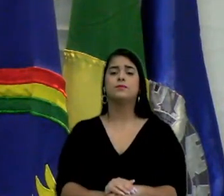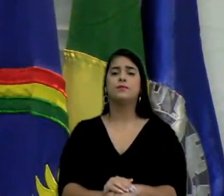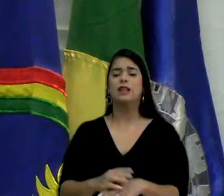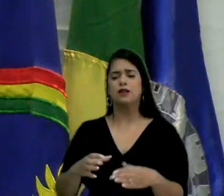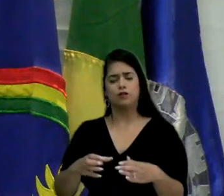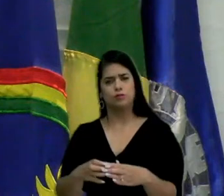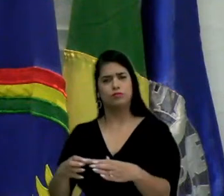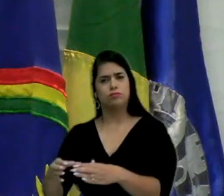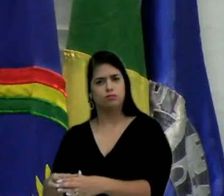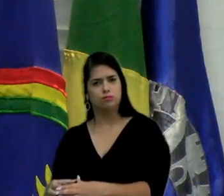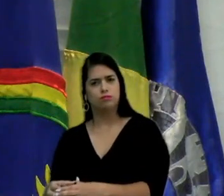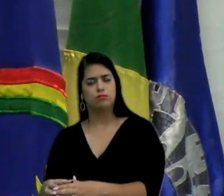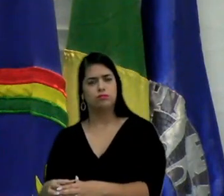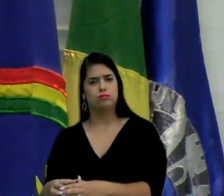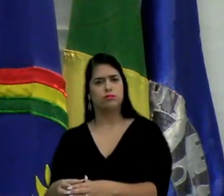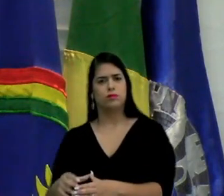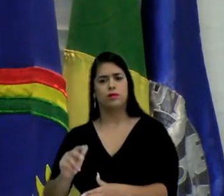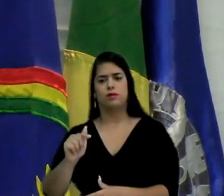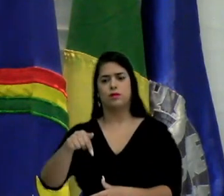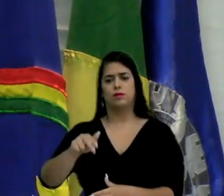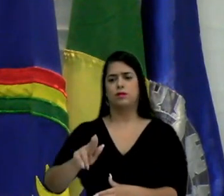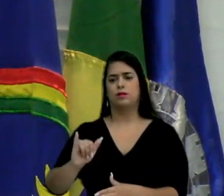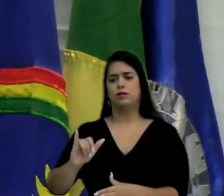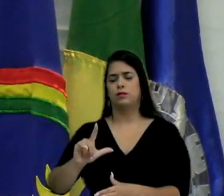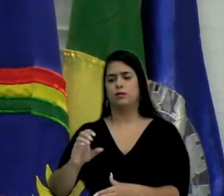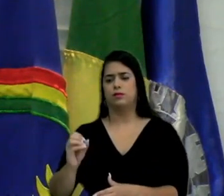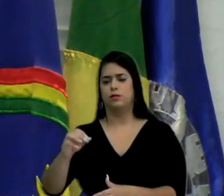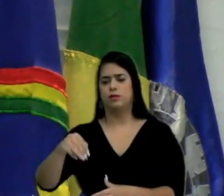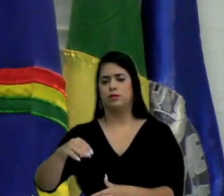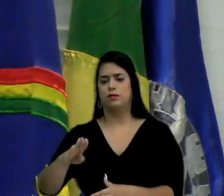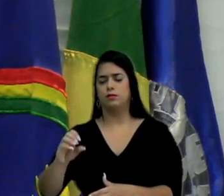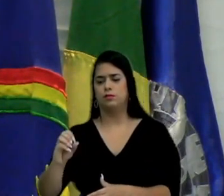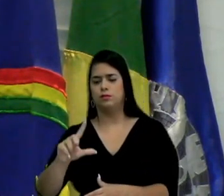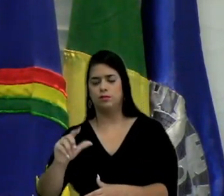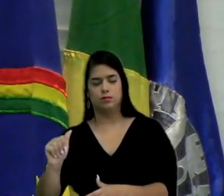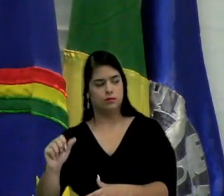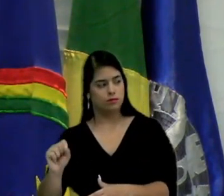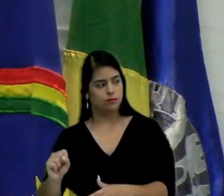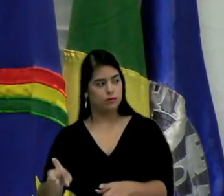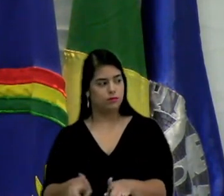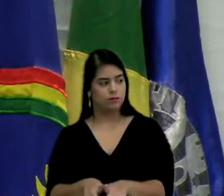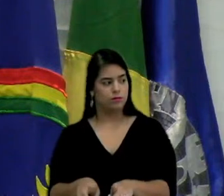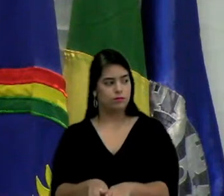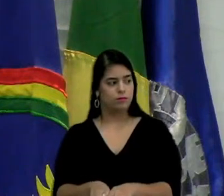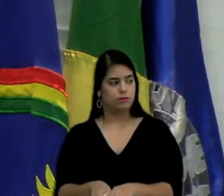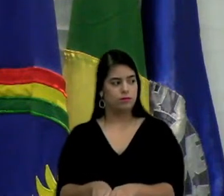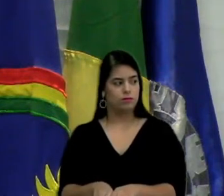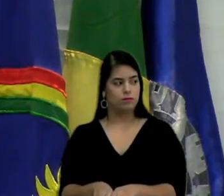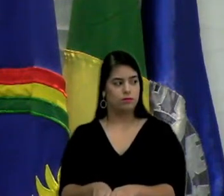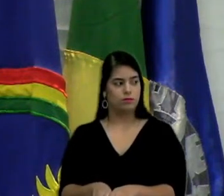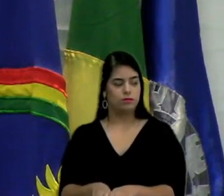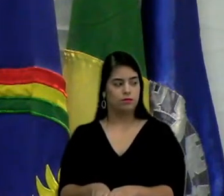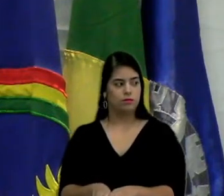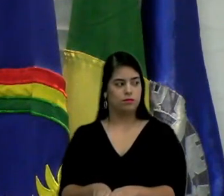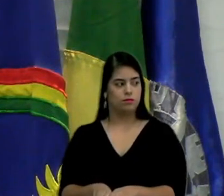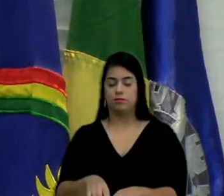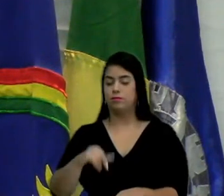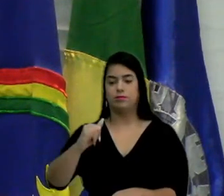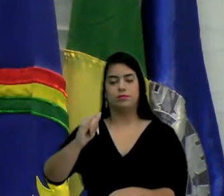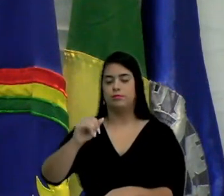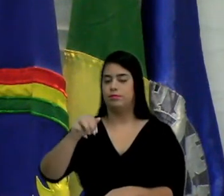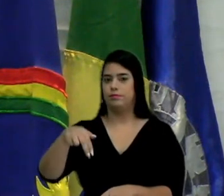Comunidades Quilombolas como também para para os indígenas então Eh quero dizer que os demais agricultores familiar